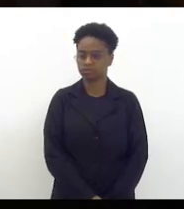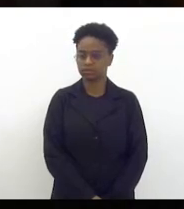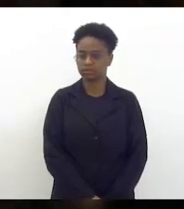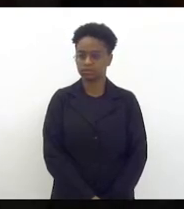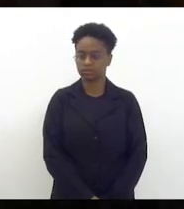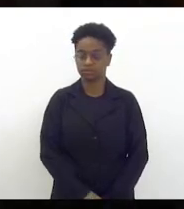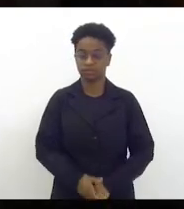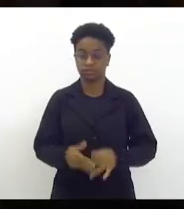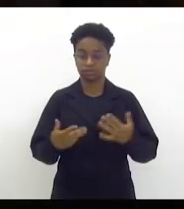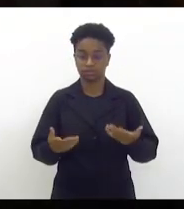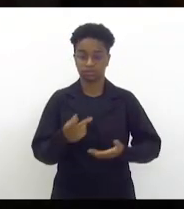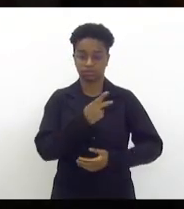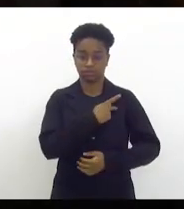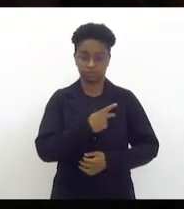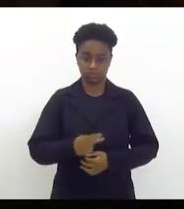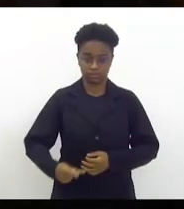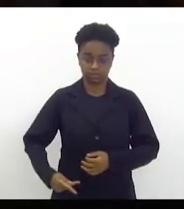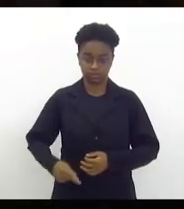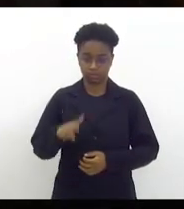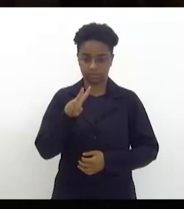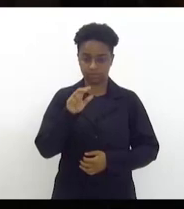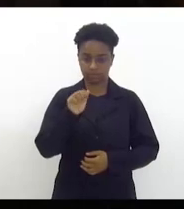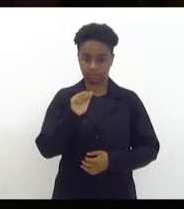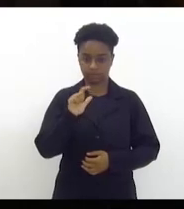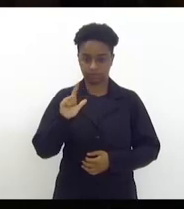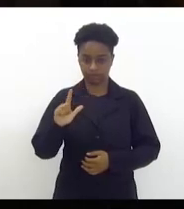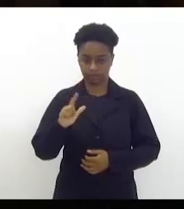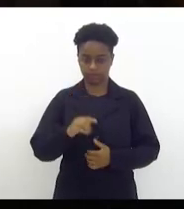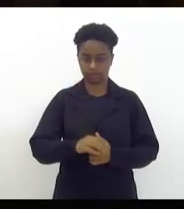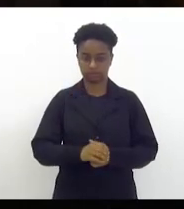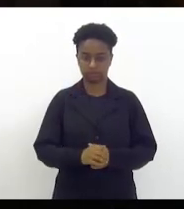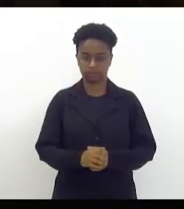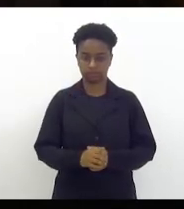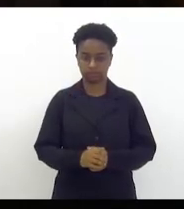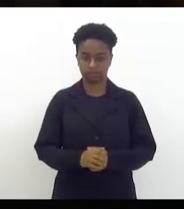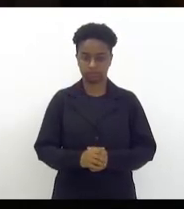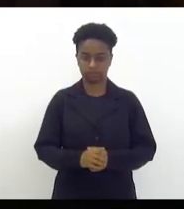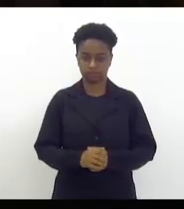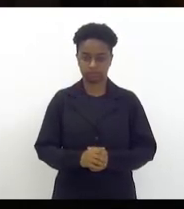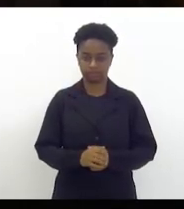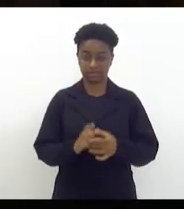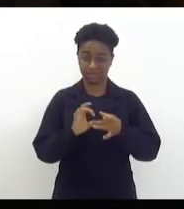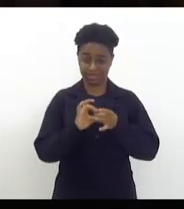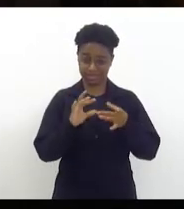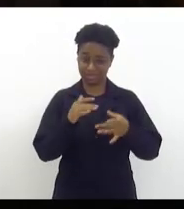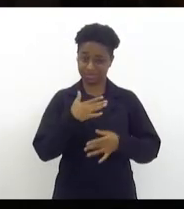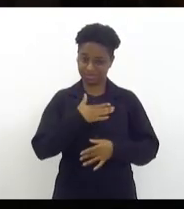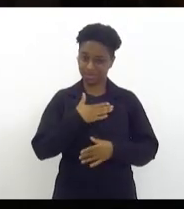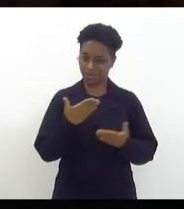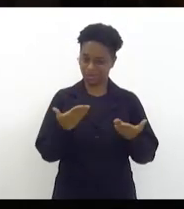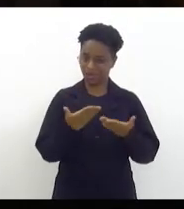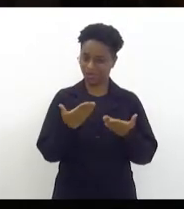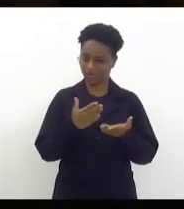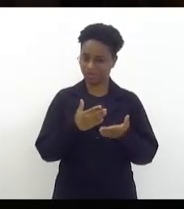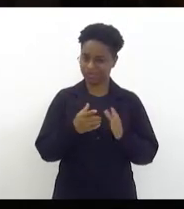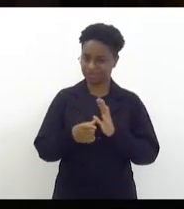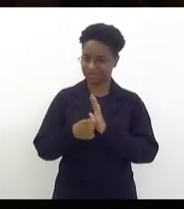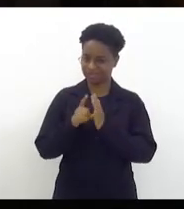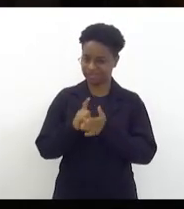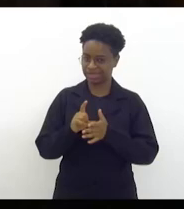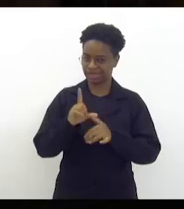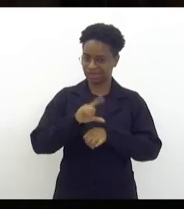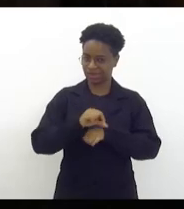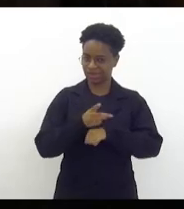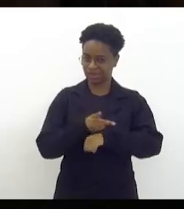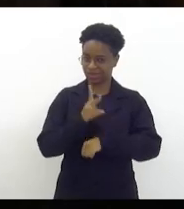Senhor presidente Valdacé Asa, que ficou livre de mim hoje no expediente inicial,